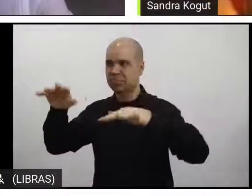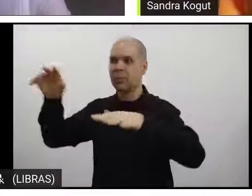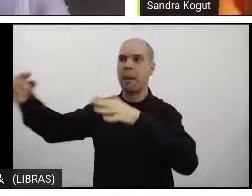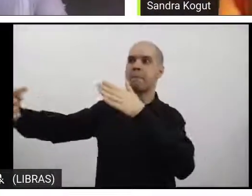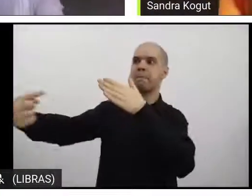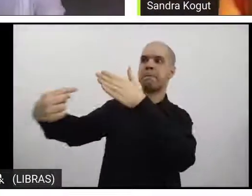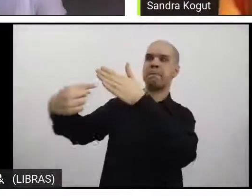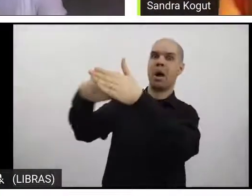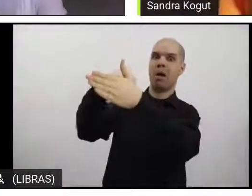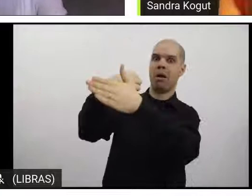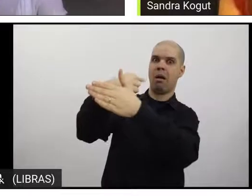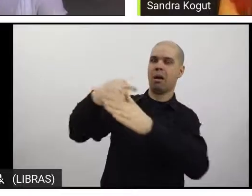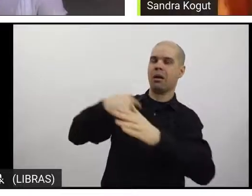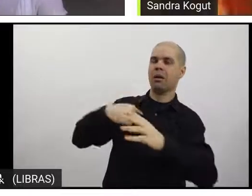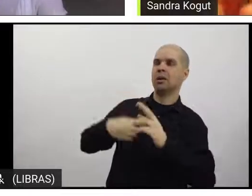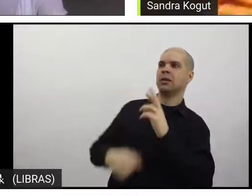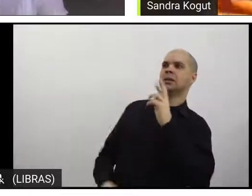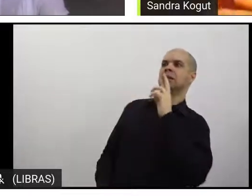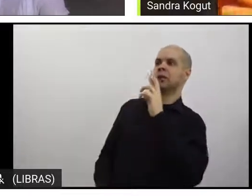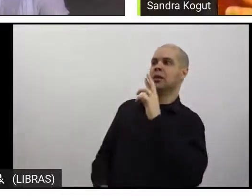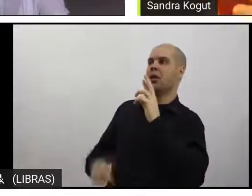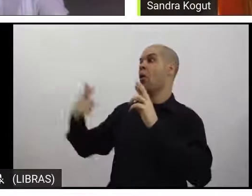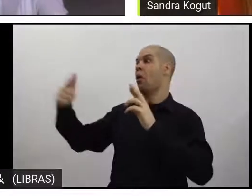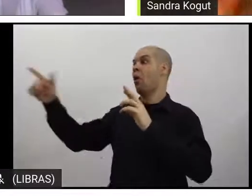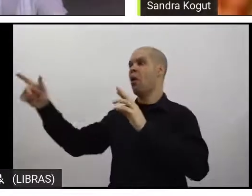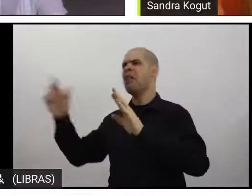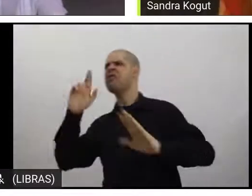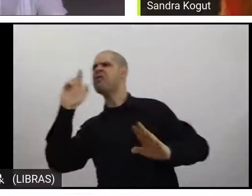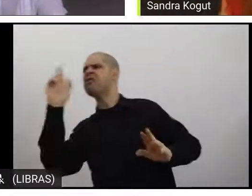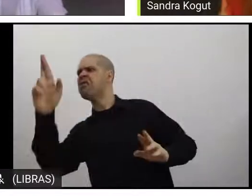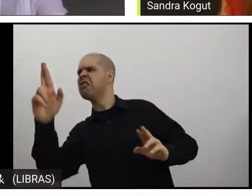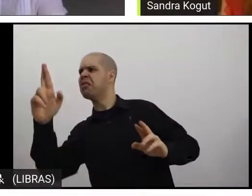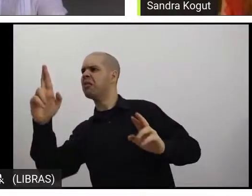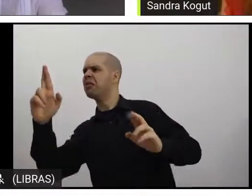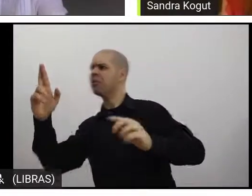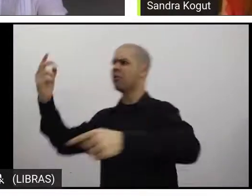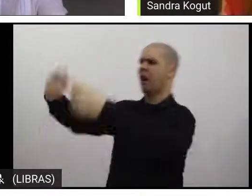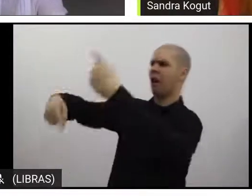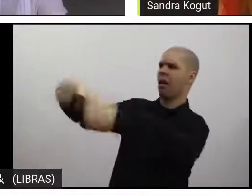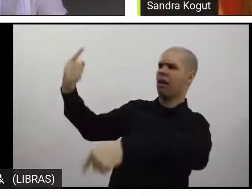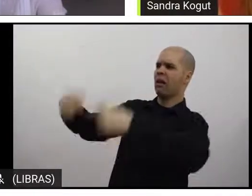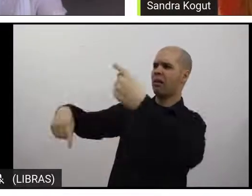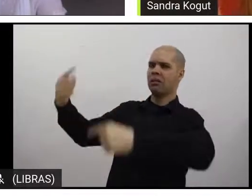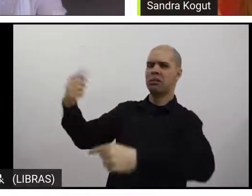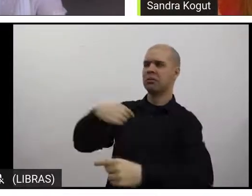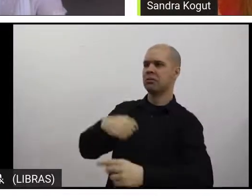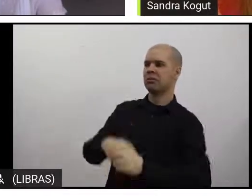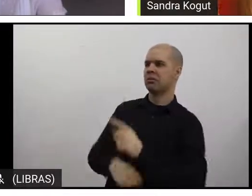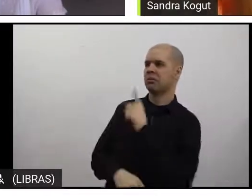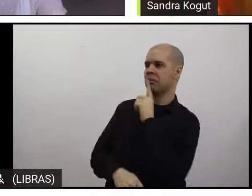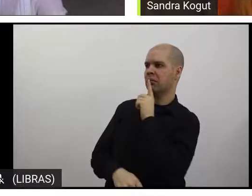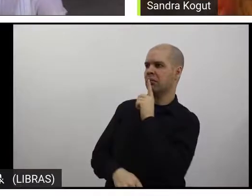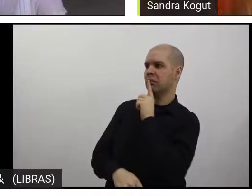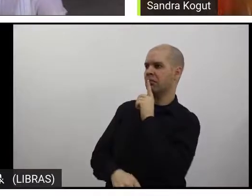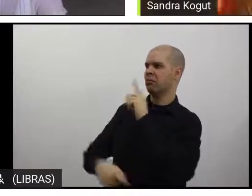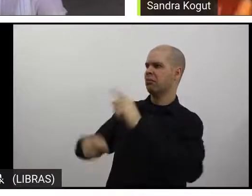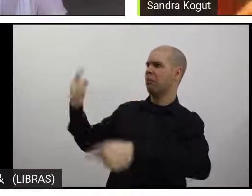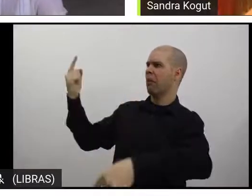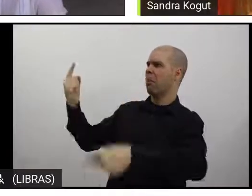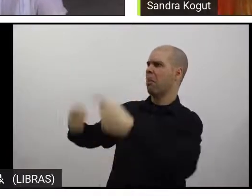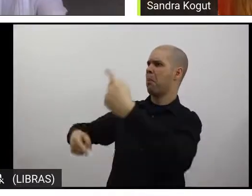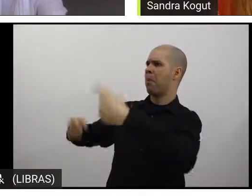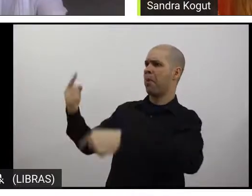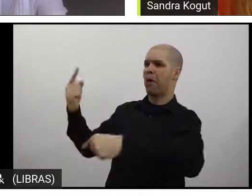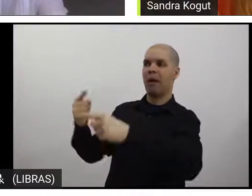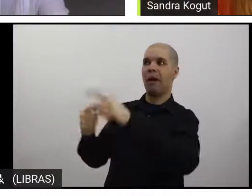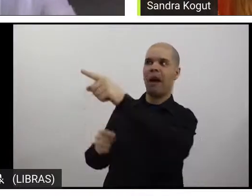assim, metade da sala adorava, metade detestava, e eu fiquei assistindo em pé no palco, eles brigarem, porque